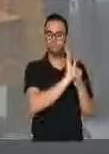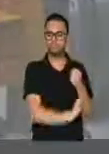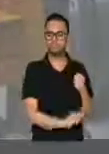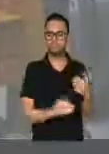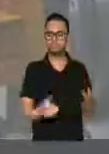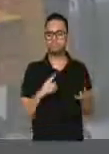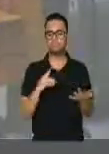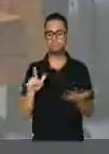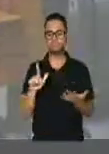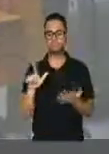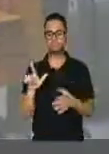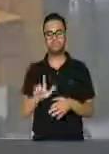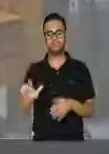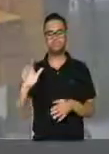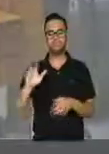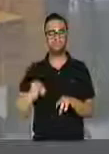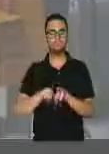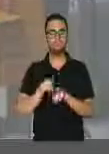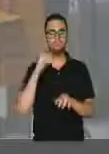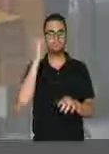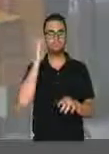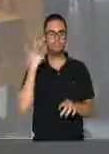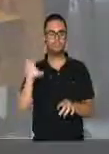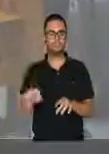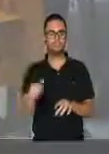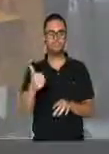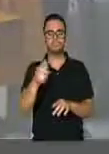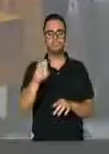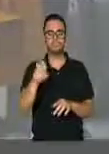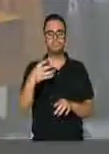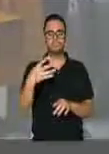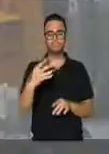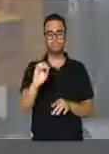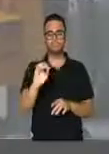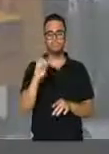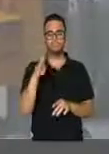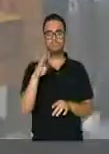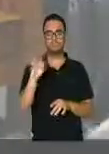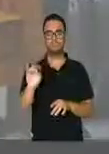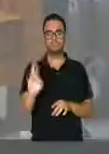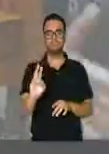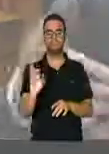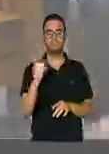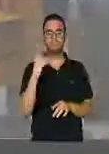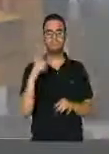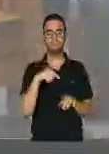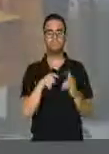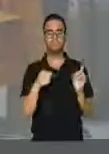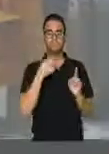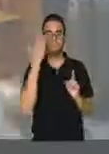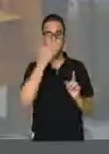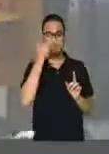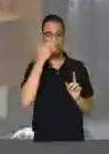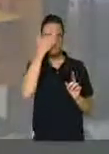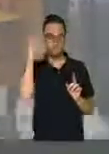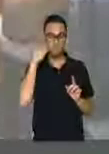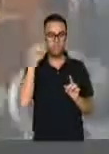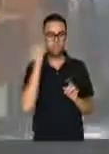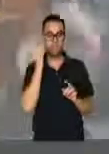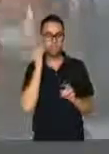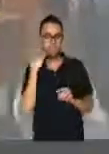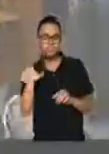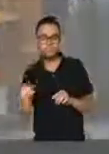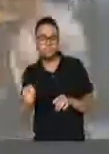lá o Lula e a Dilma que pegou 150 milhões de dólares, e eu não vejo o PDT cobrar do Lula e da Dilma. Sabe por